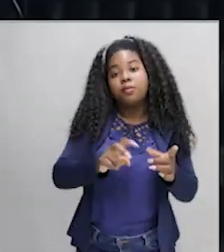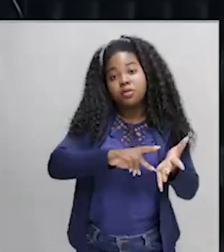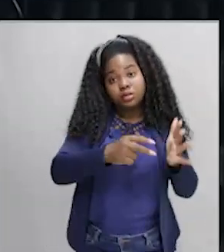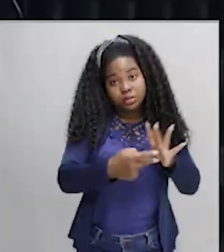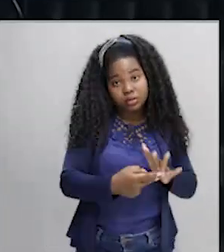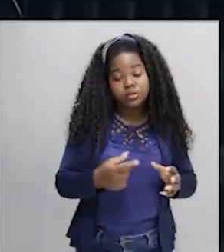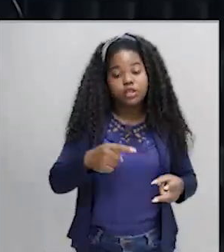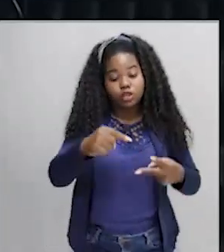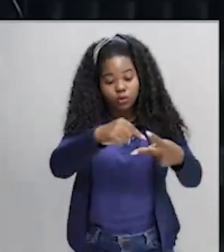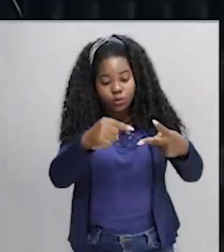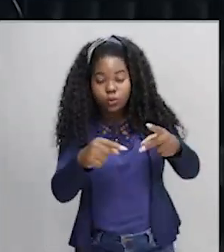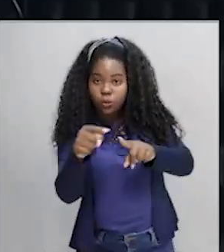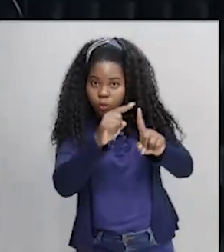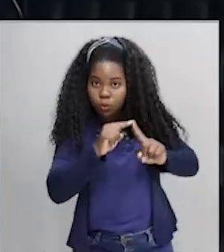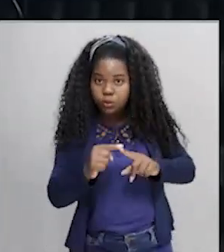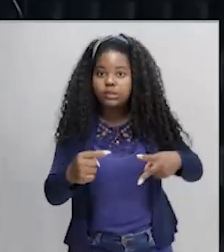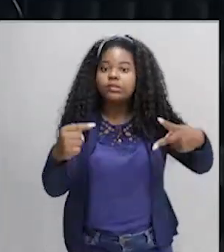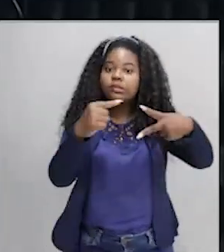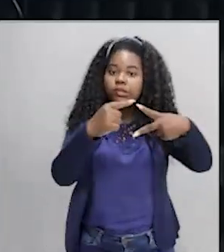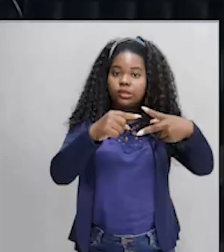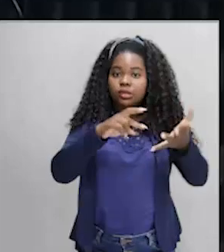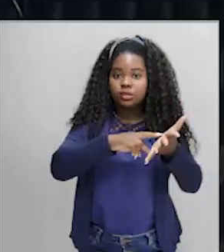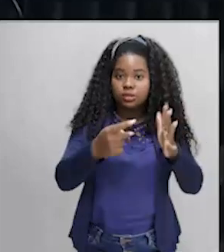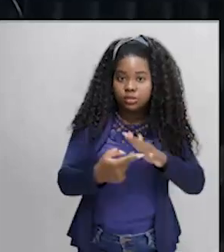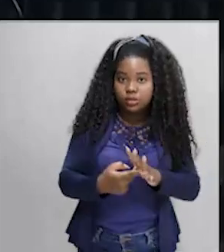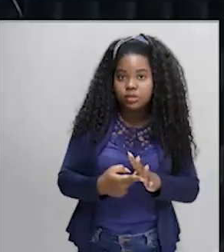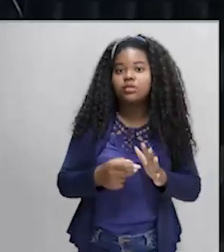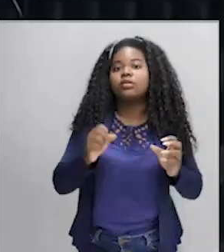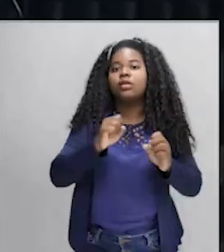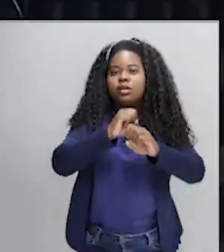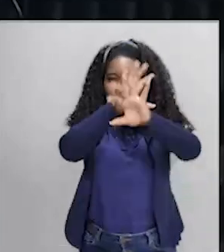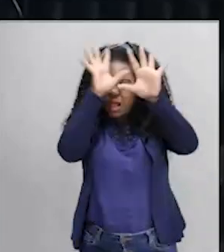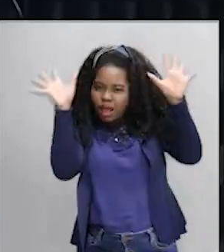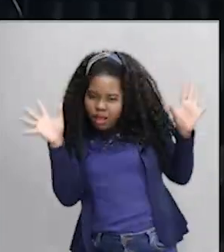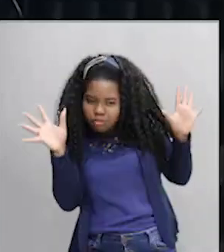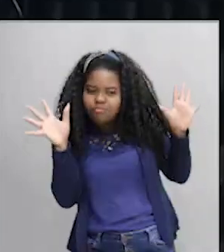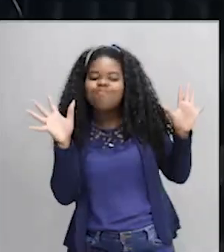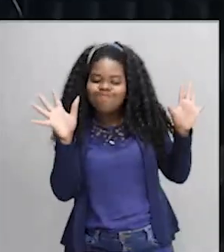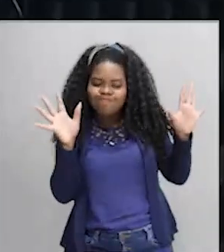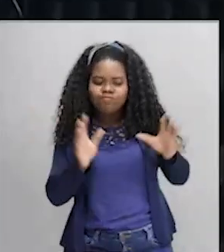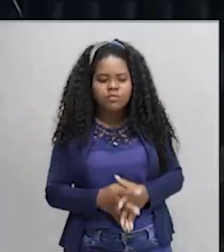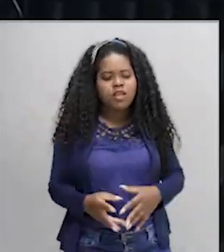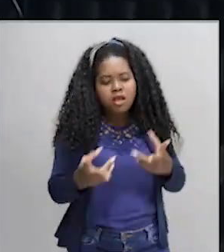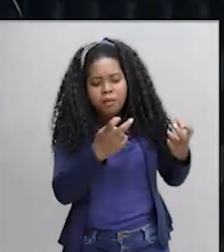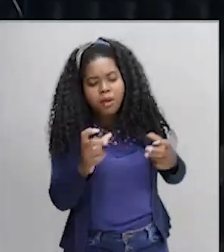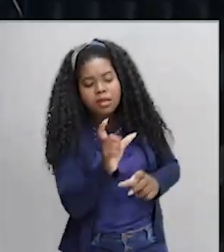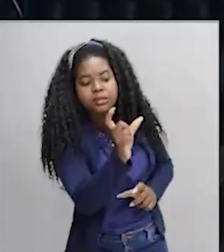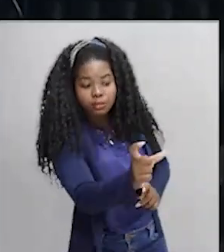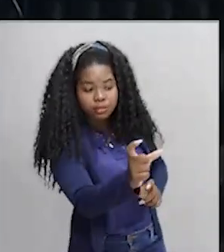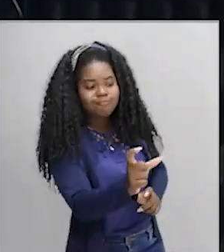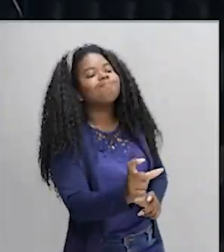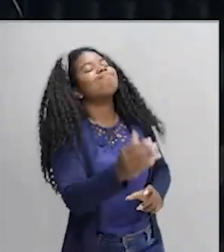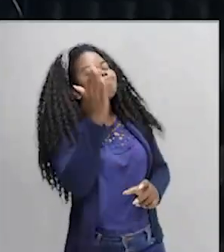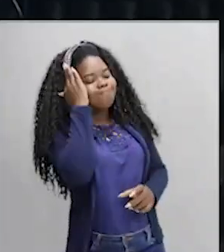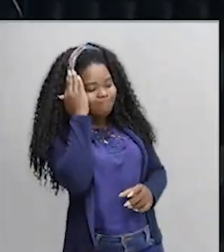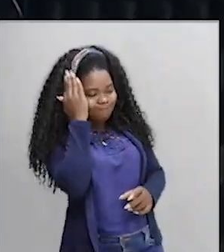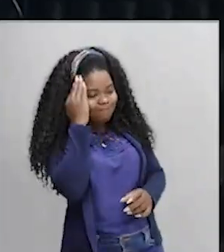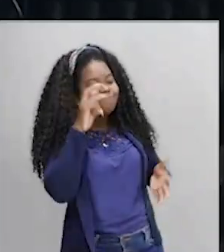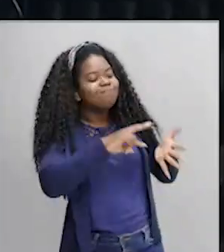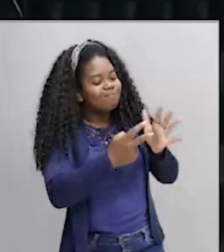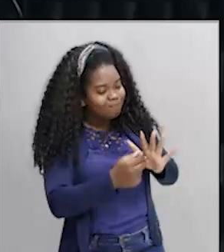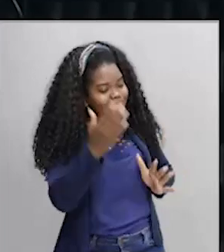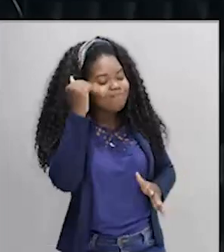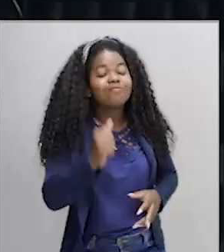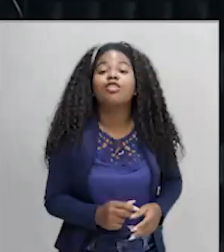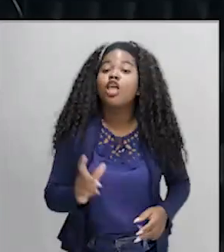abordagens possíveis, né? Tem aquele significado que é claro, que é literal. Você olha a palavra e sabe o que ela significa.